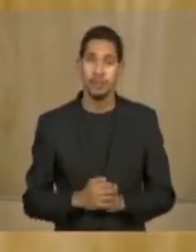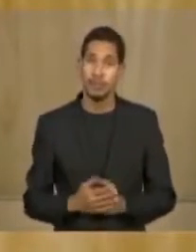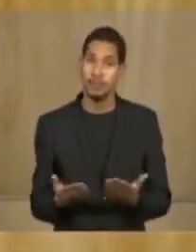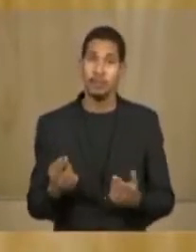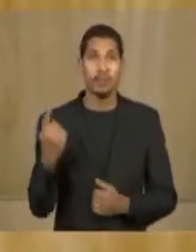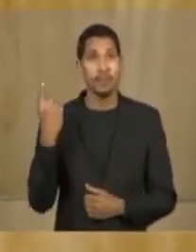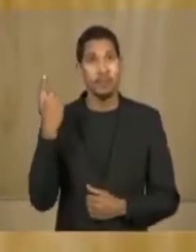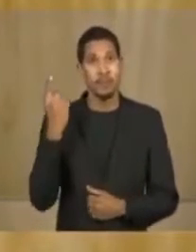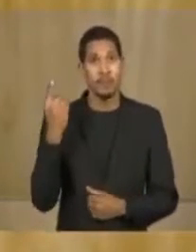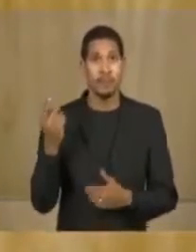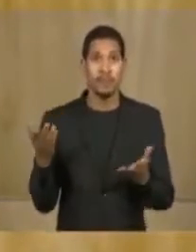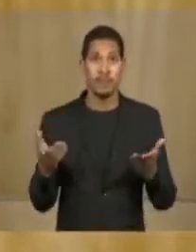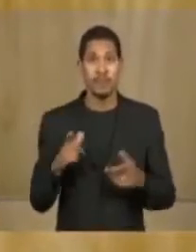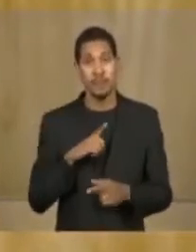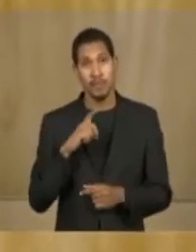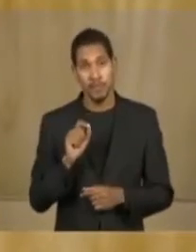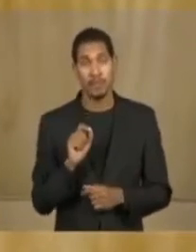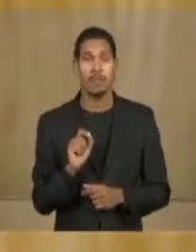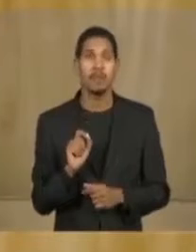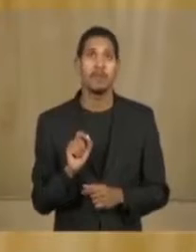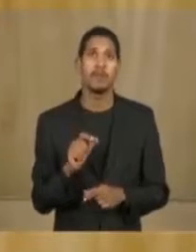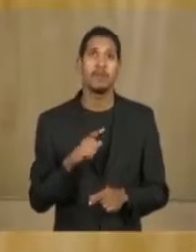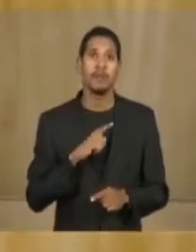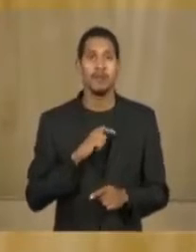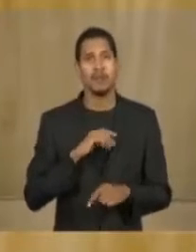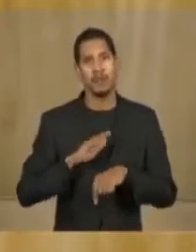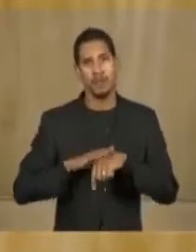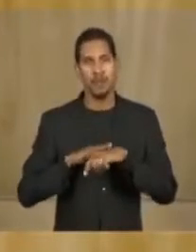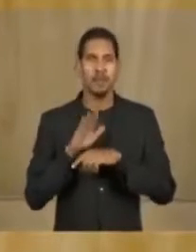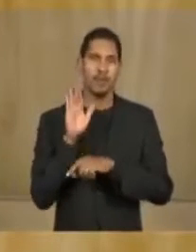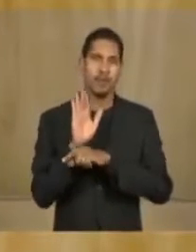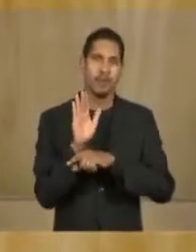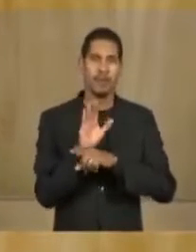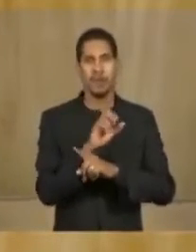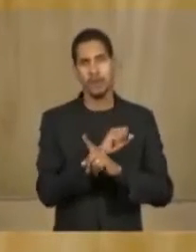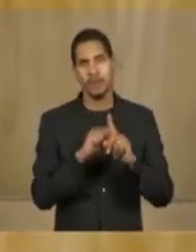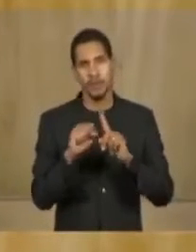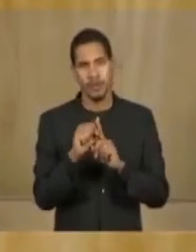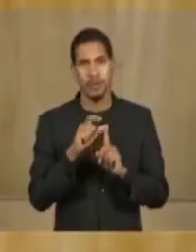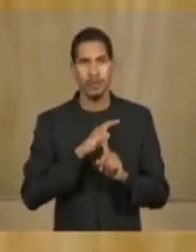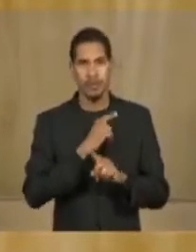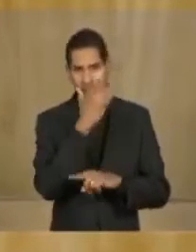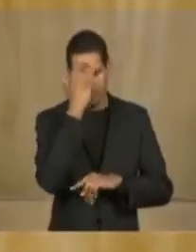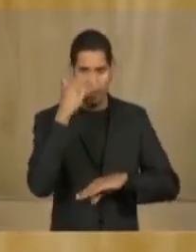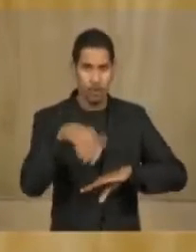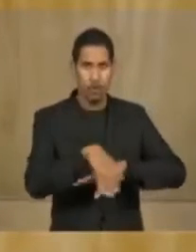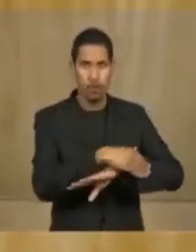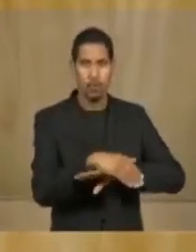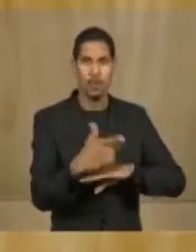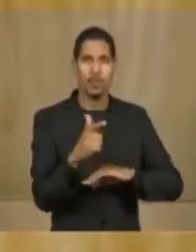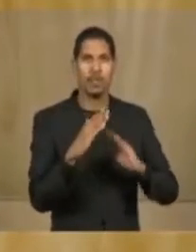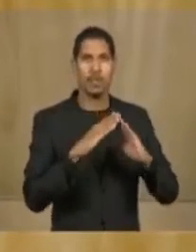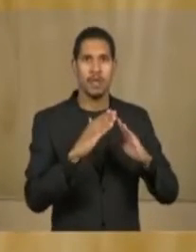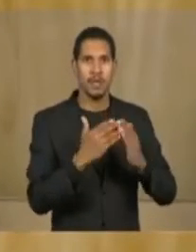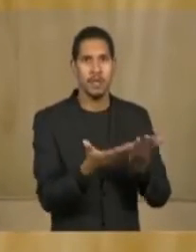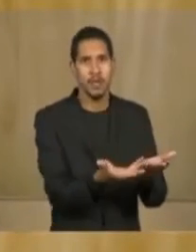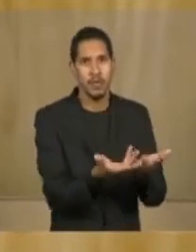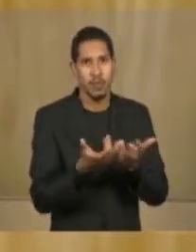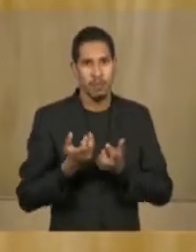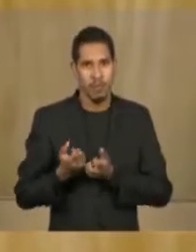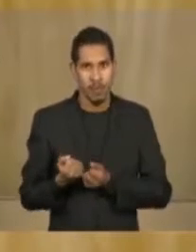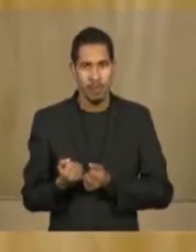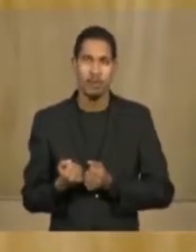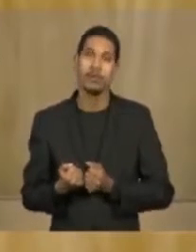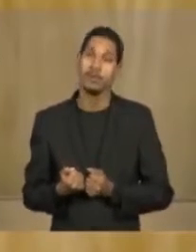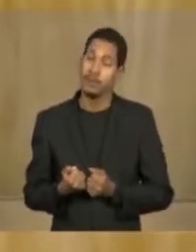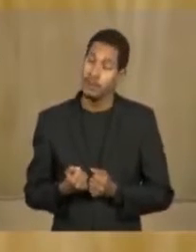lugar, sobre as providências da assistência social para acolhimento de pessoas em situação de rua. A gente já